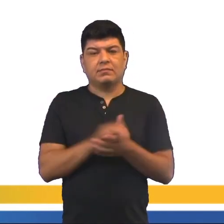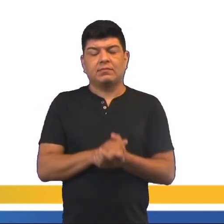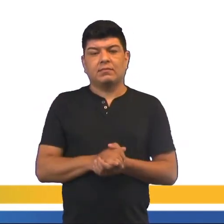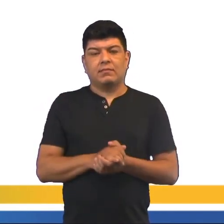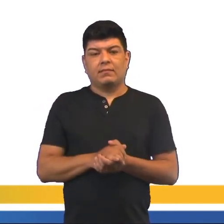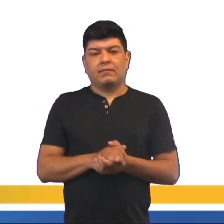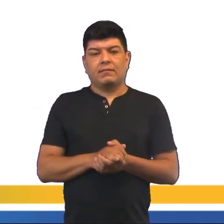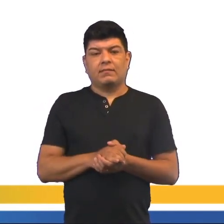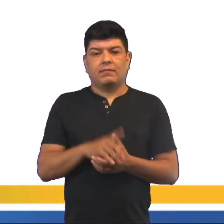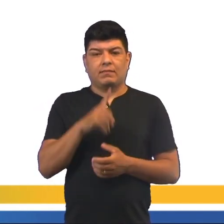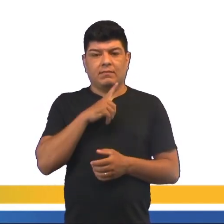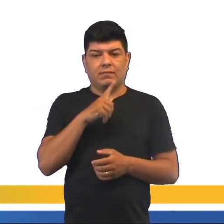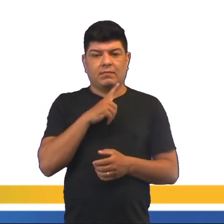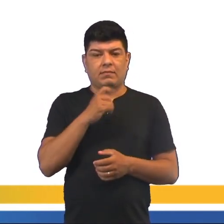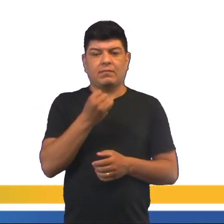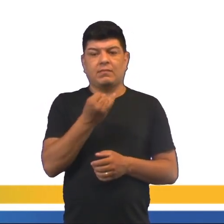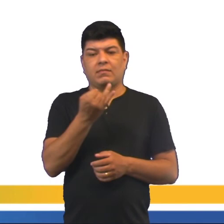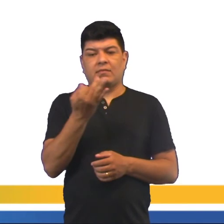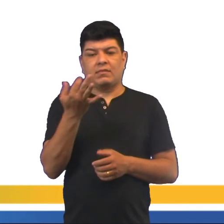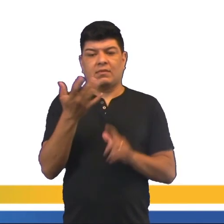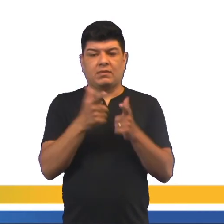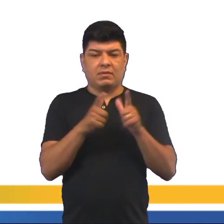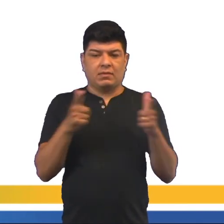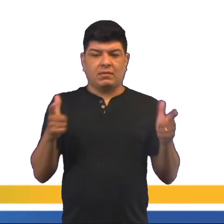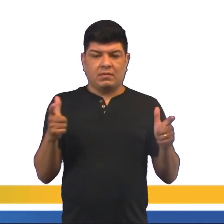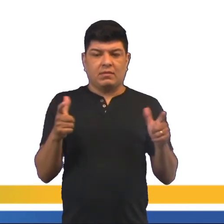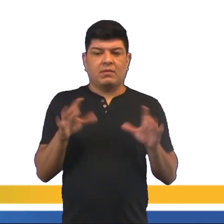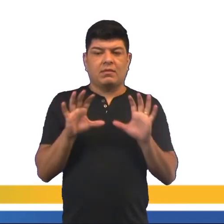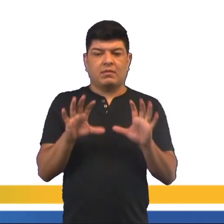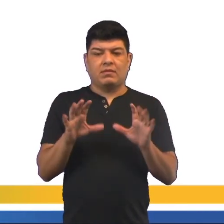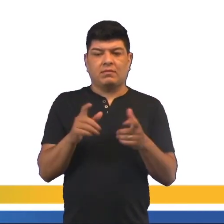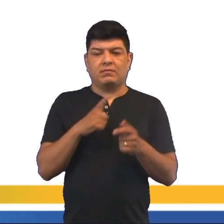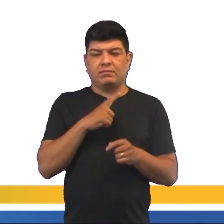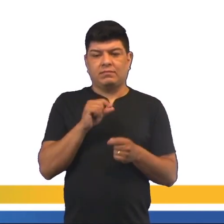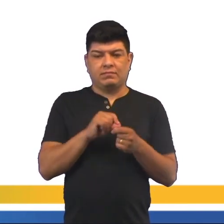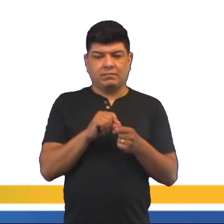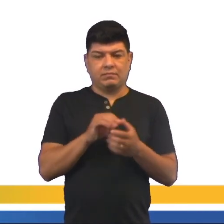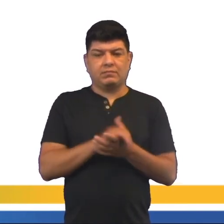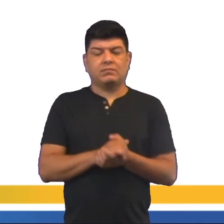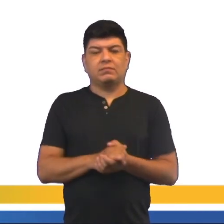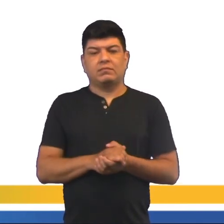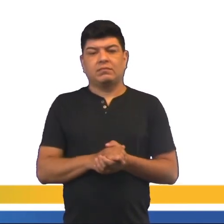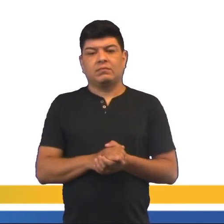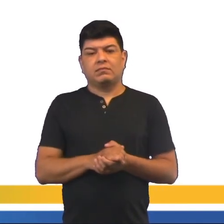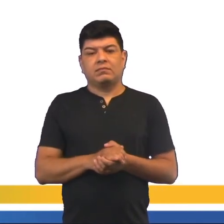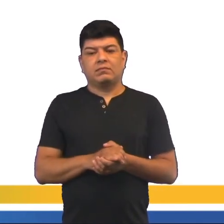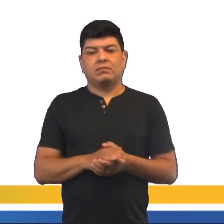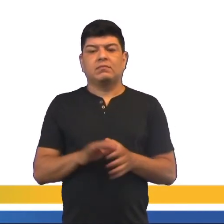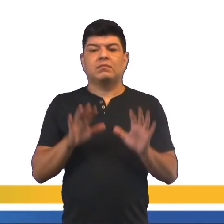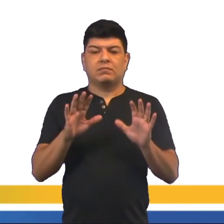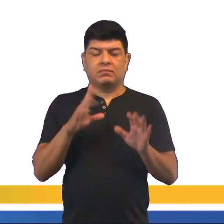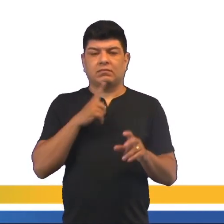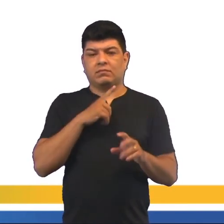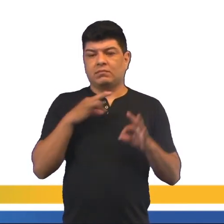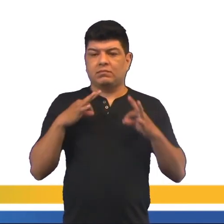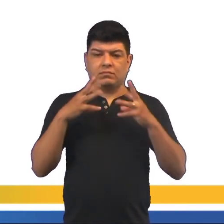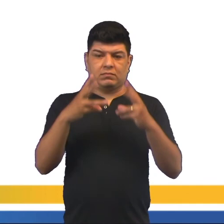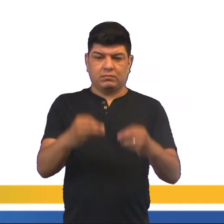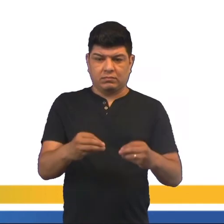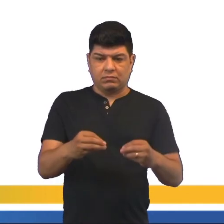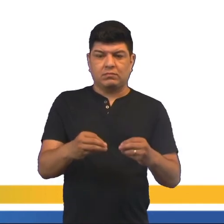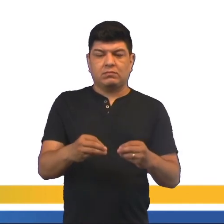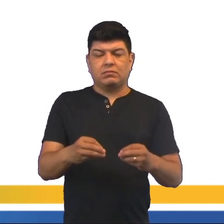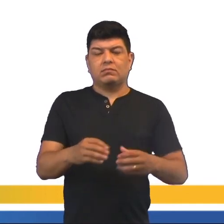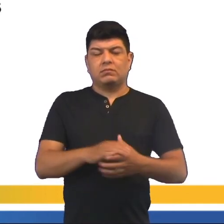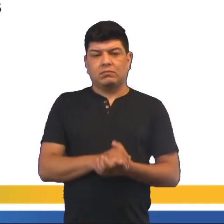ampliado, ele vai ter uma quantidade maior de acordo com a ampliação que ele fez. Vai ter que ser proporcional, tudo vai ter que